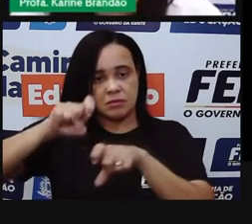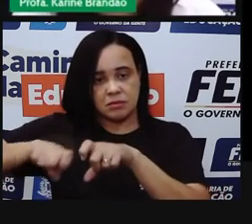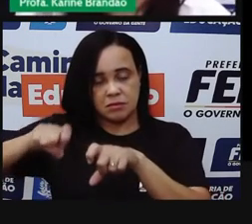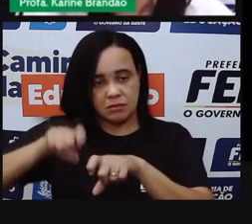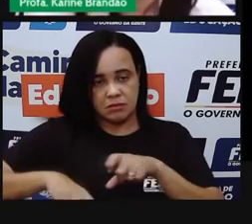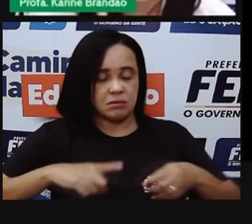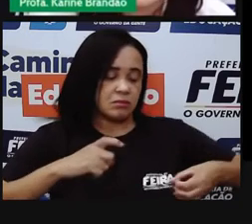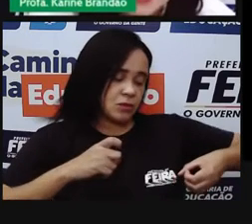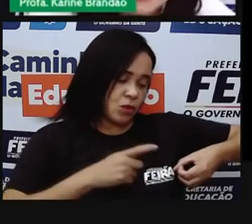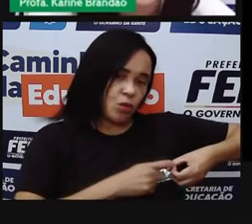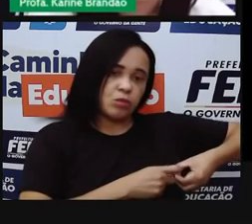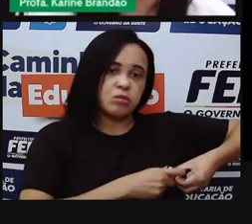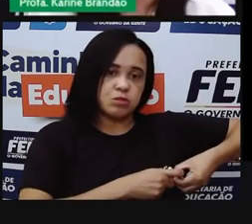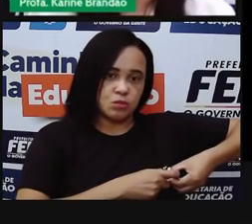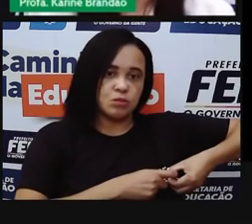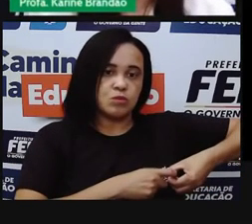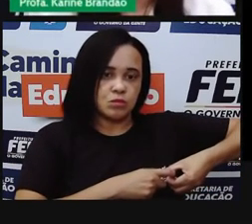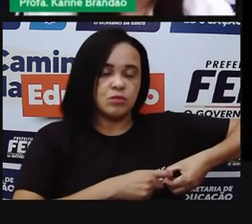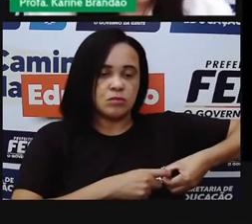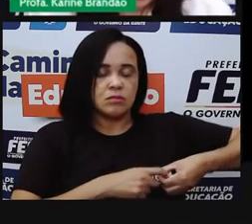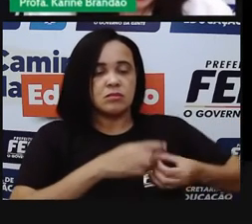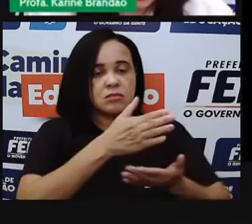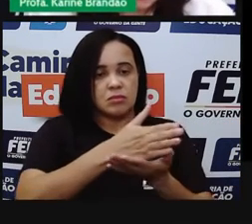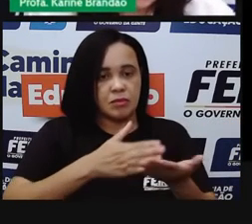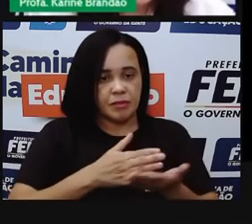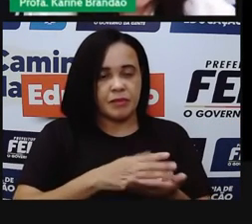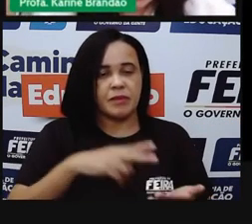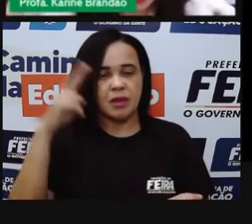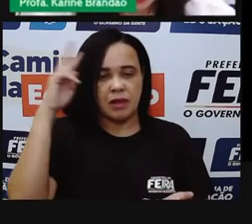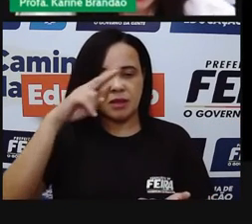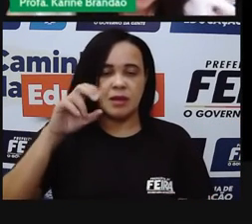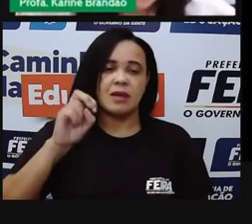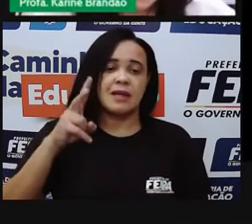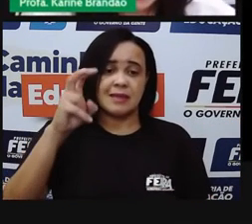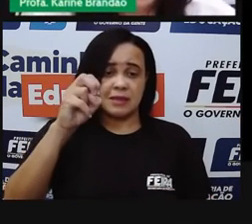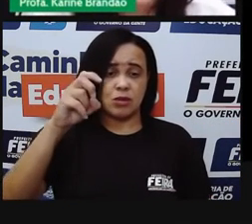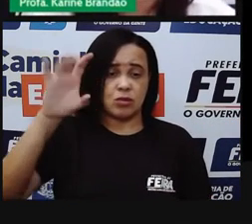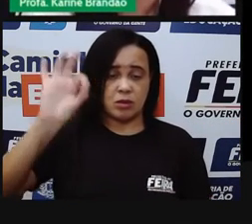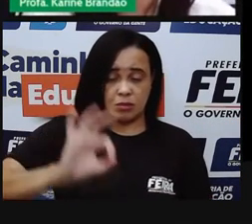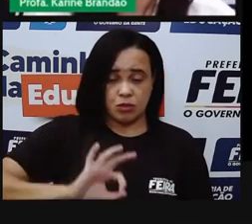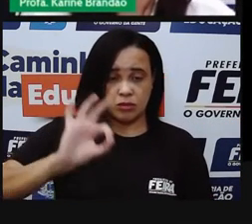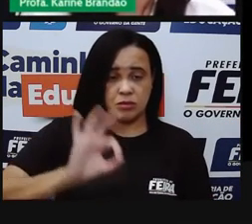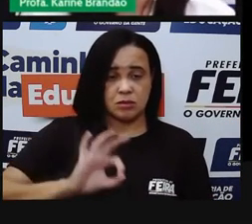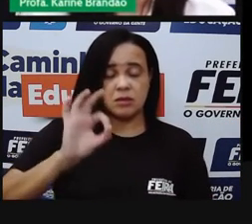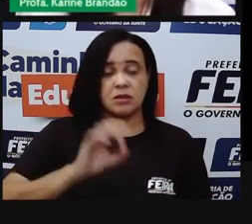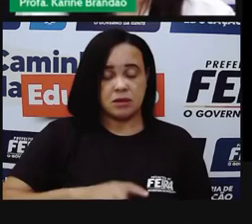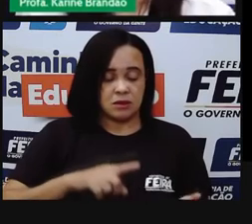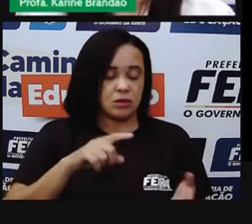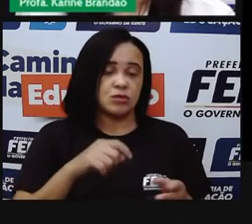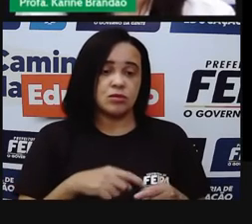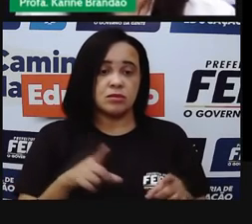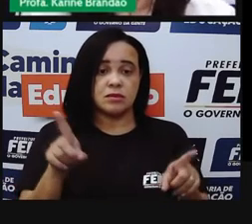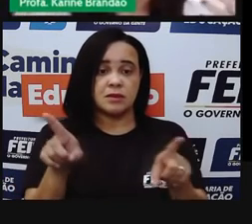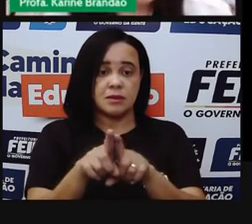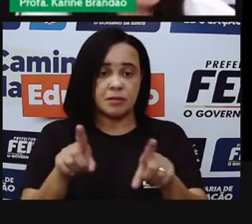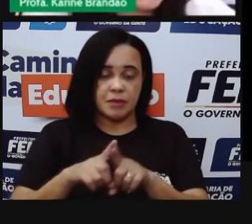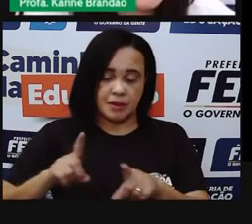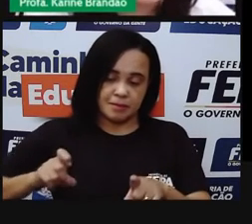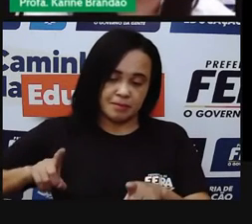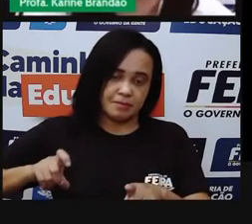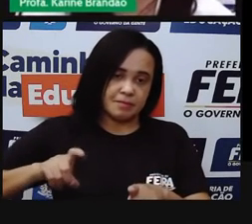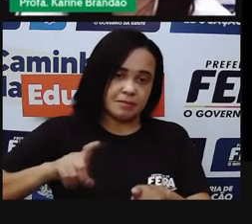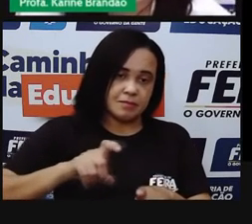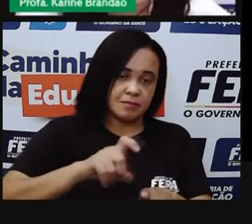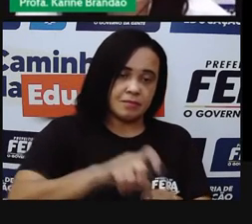os óvulos, que vão ter a metade dos nossos cromossomos, pensando em nós, na espécie humana, né? E